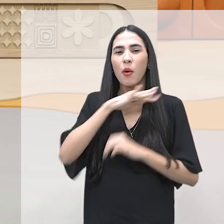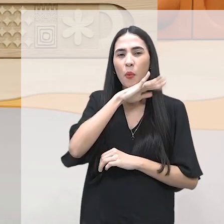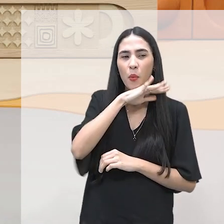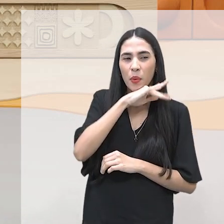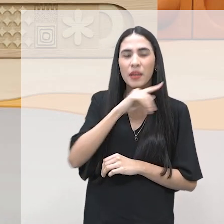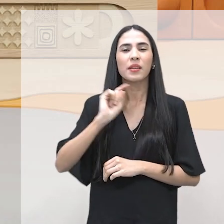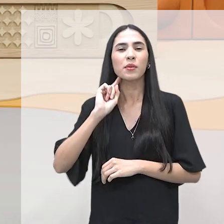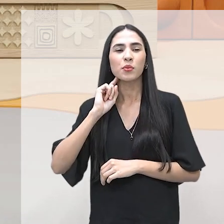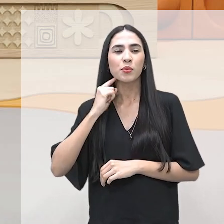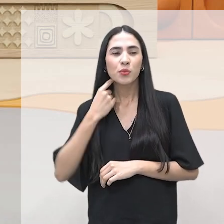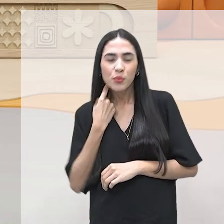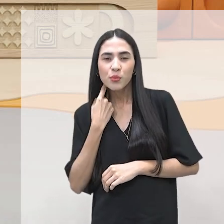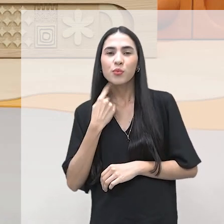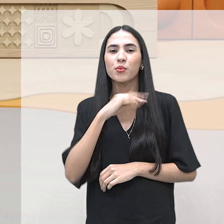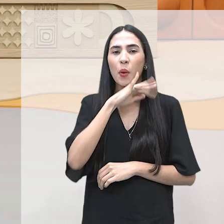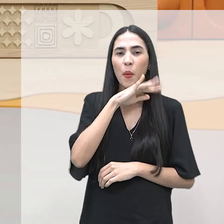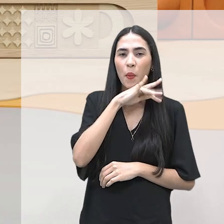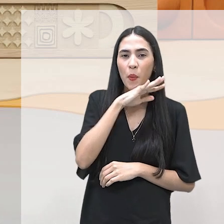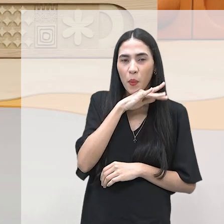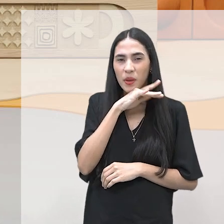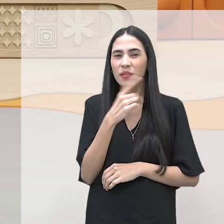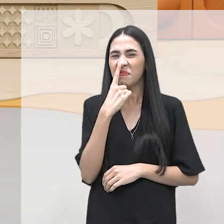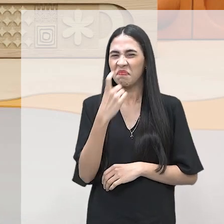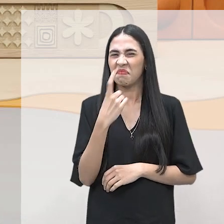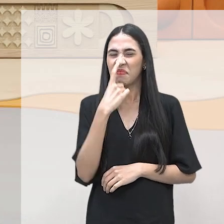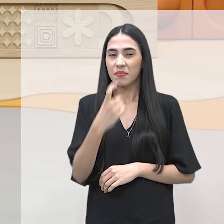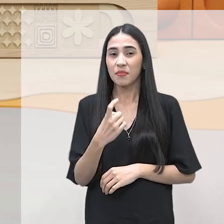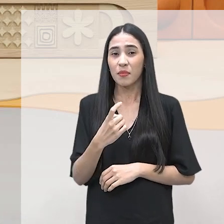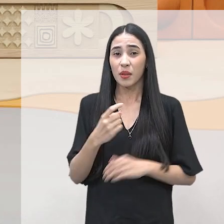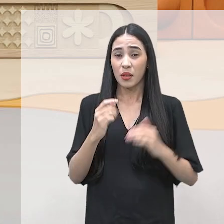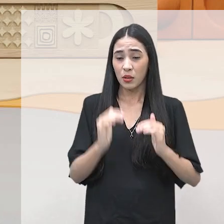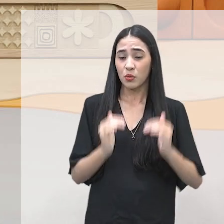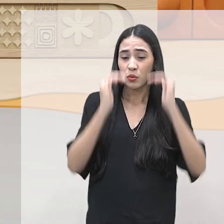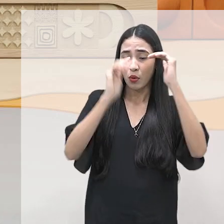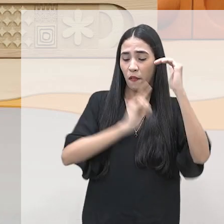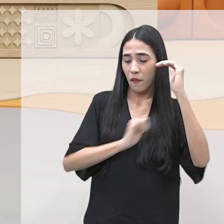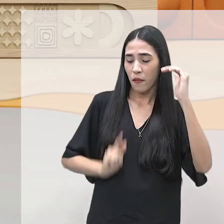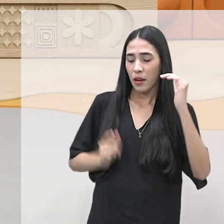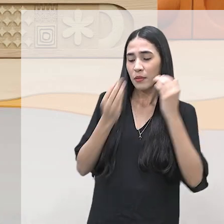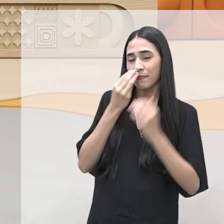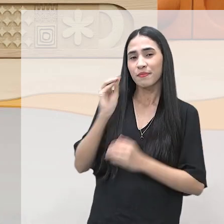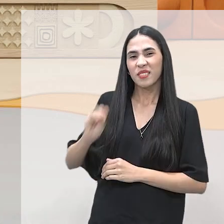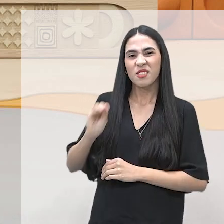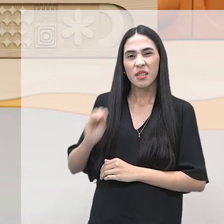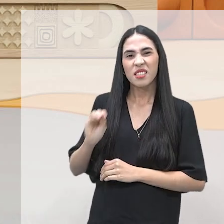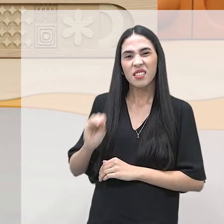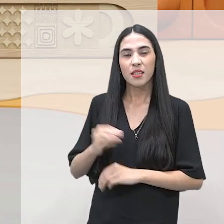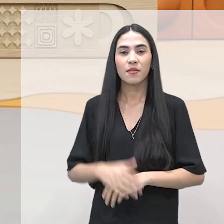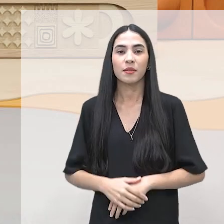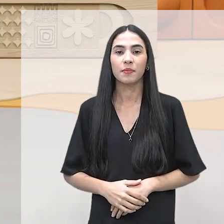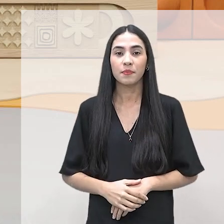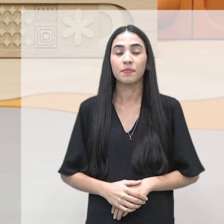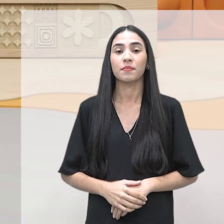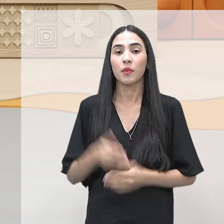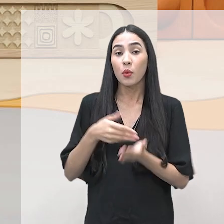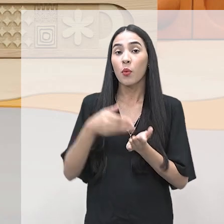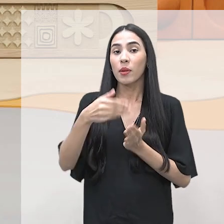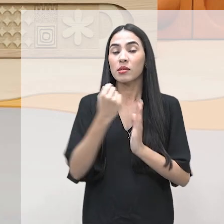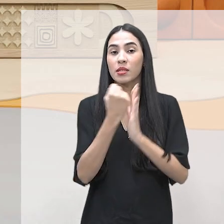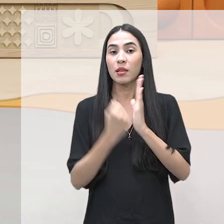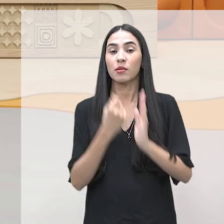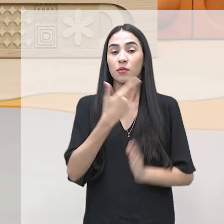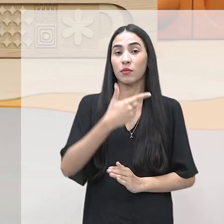um ambiente que tinha ali, que era mal visto pelo governo do Rio de Janeiro, que ali no começo do século